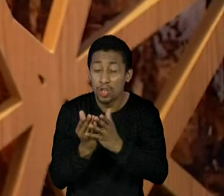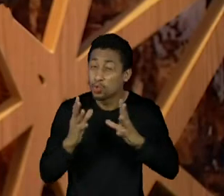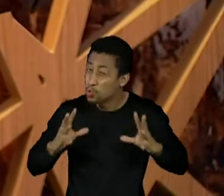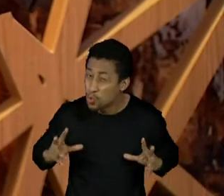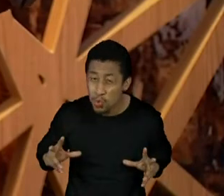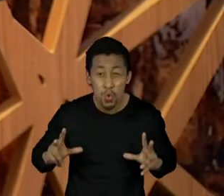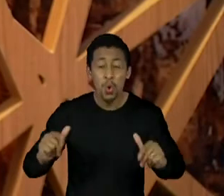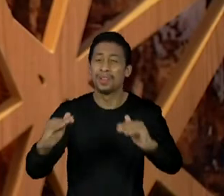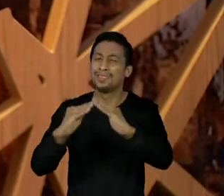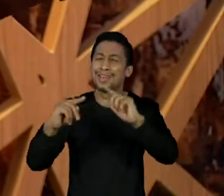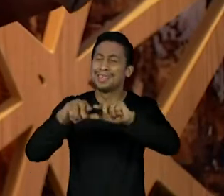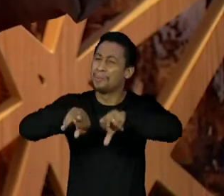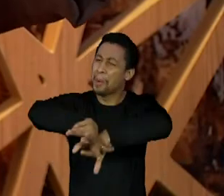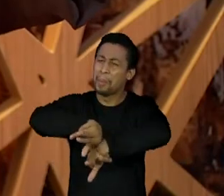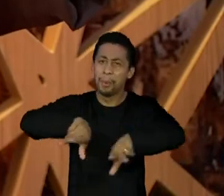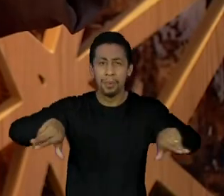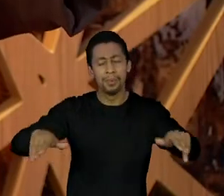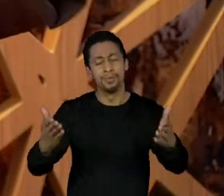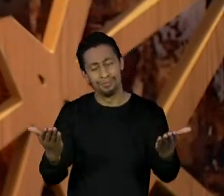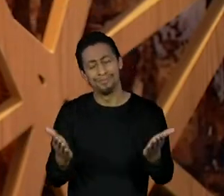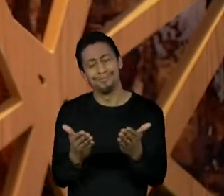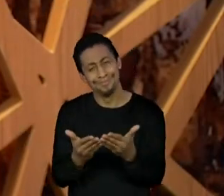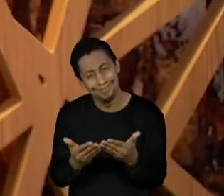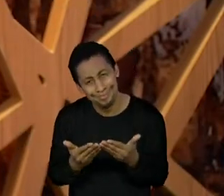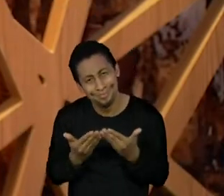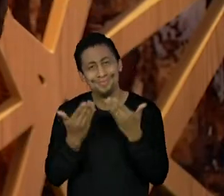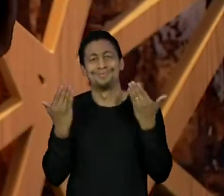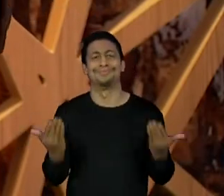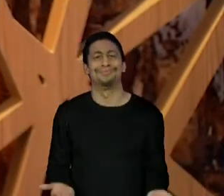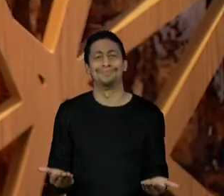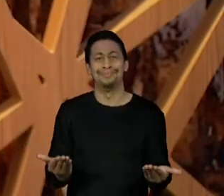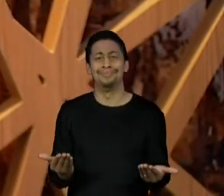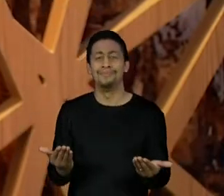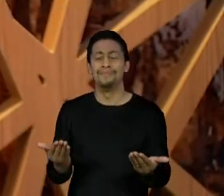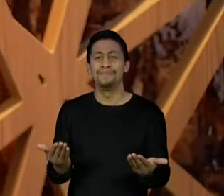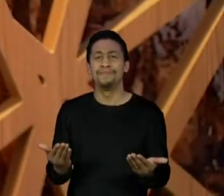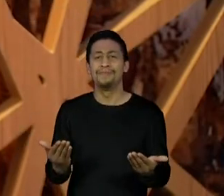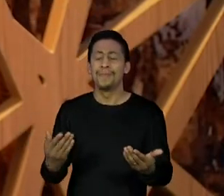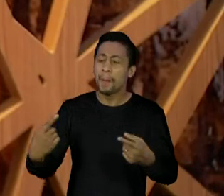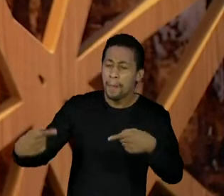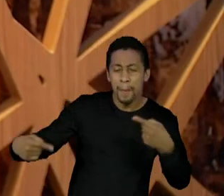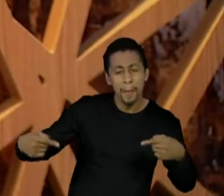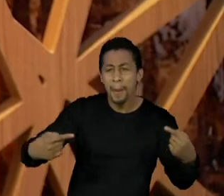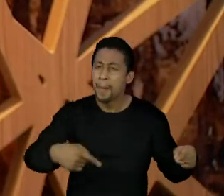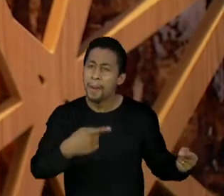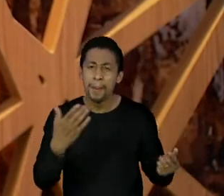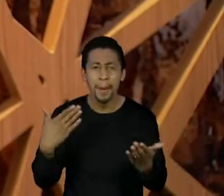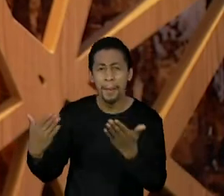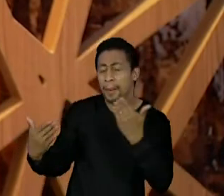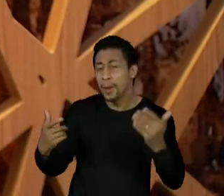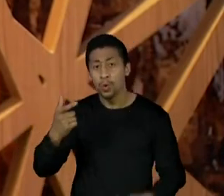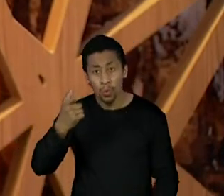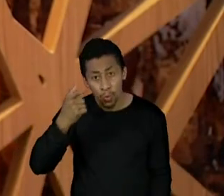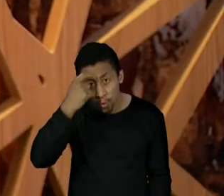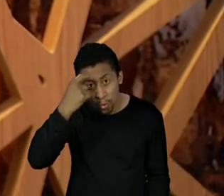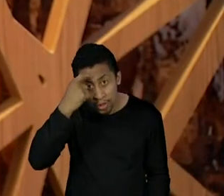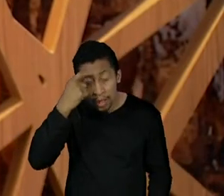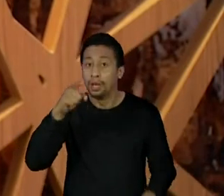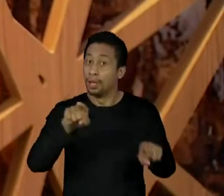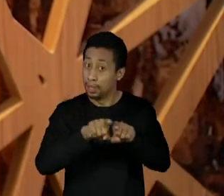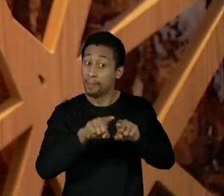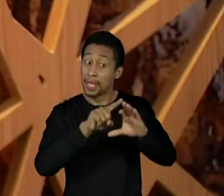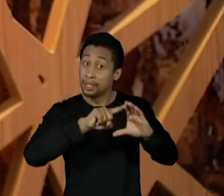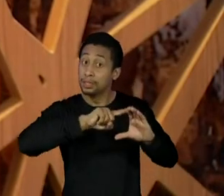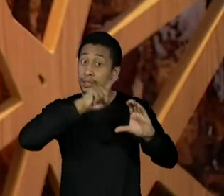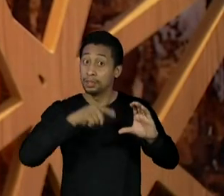todas as denominações. Meus irmãos, vamos discutir com consciência e ciência